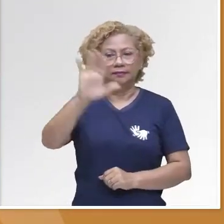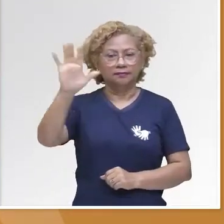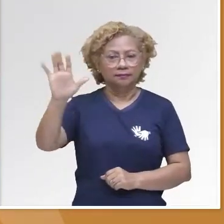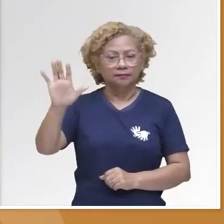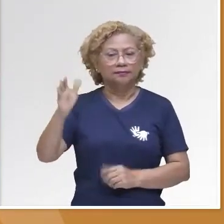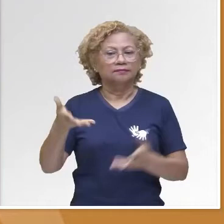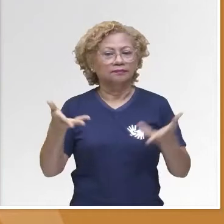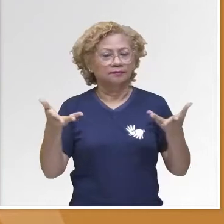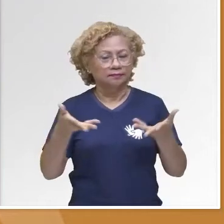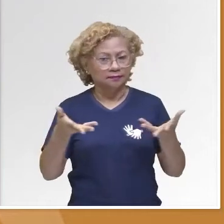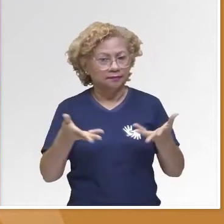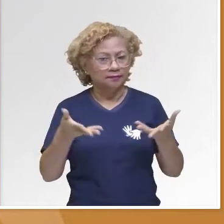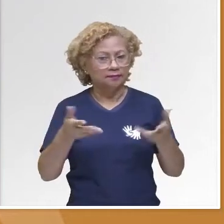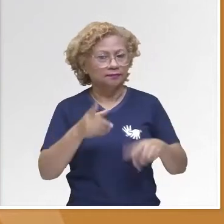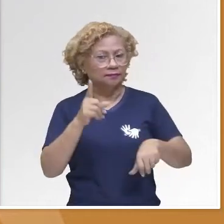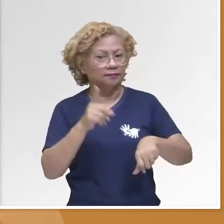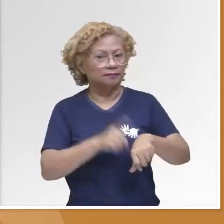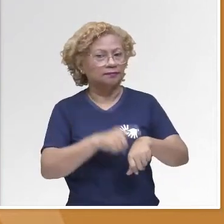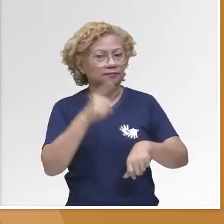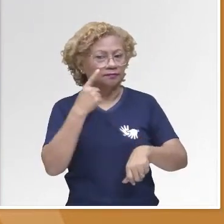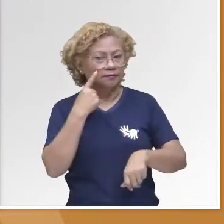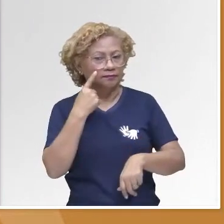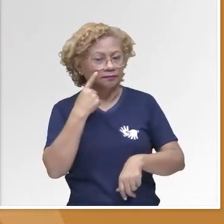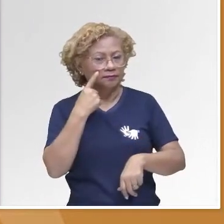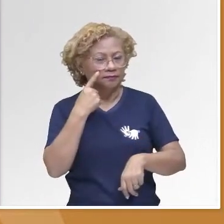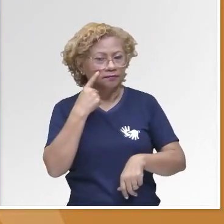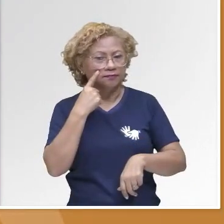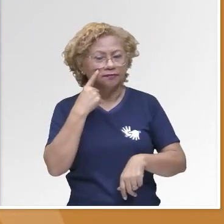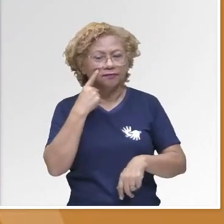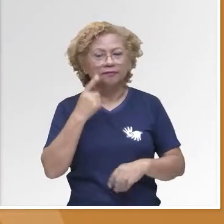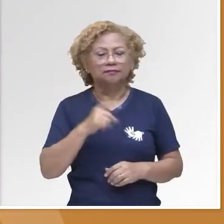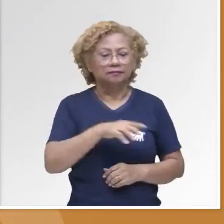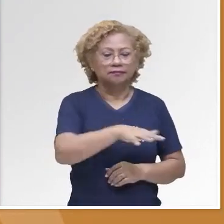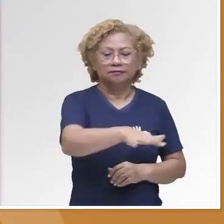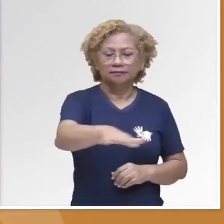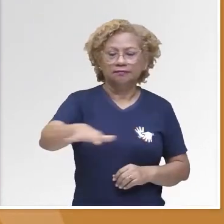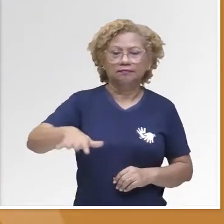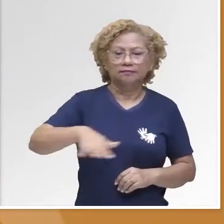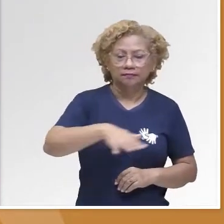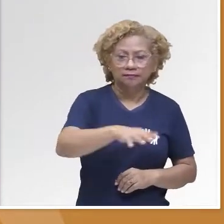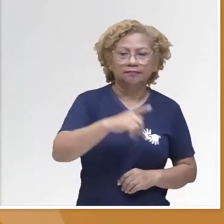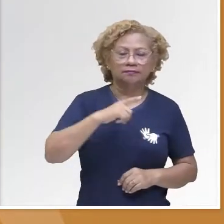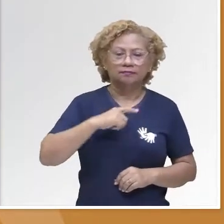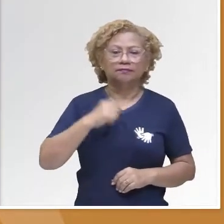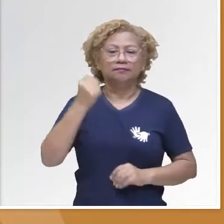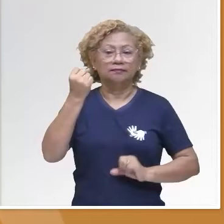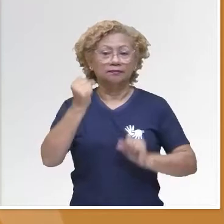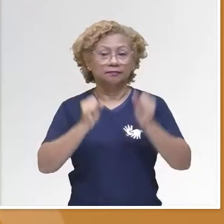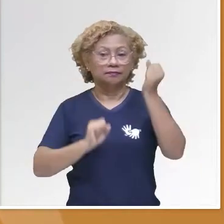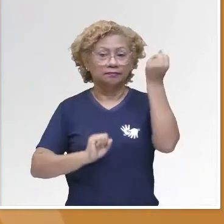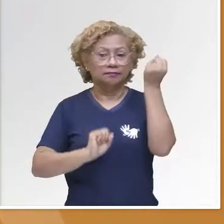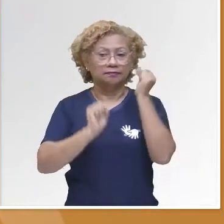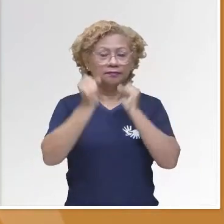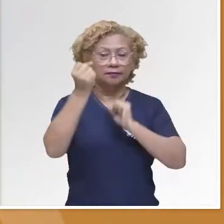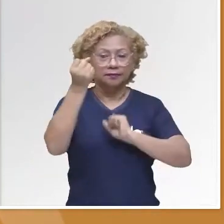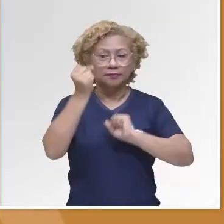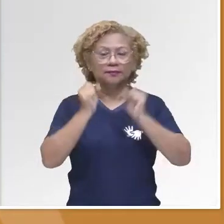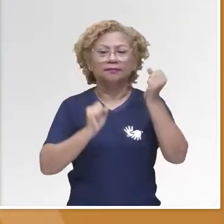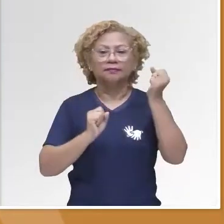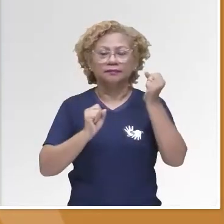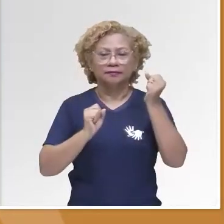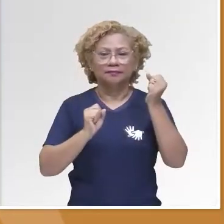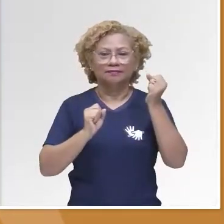da nossa aula, a gente vai verificar as áreas, as regiões industriais do continente